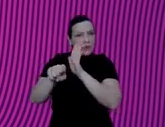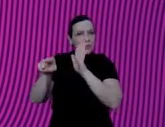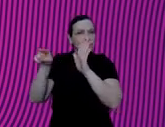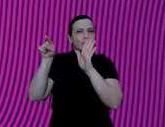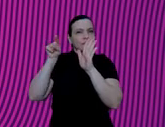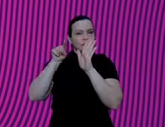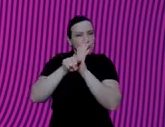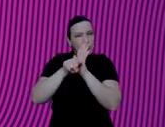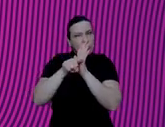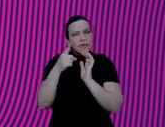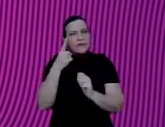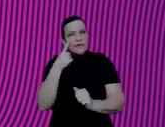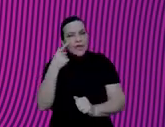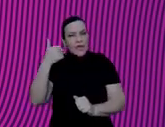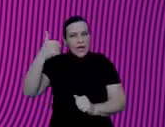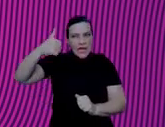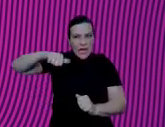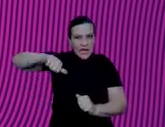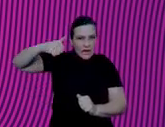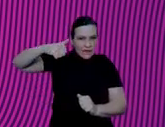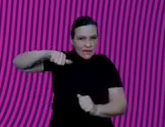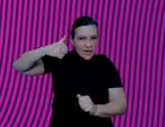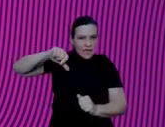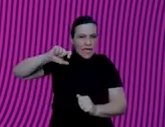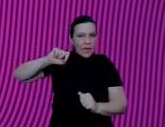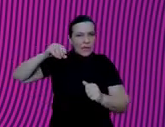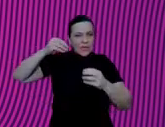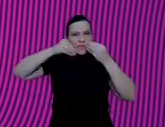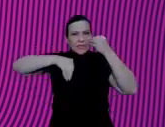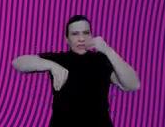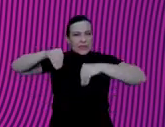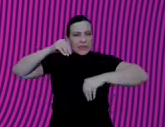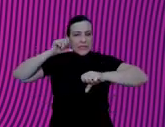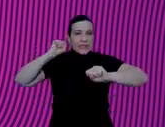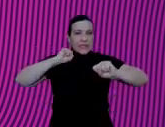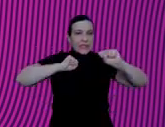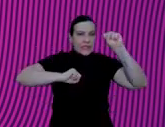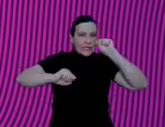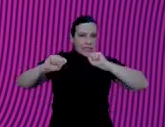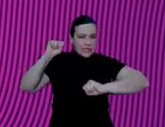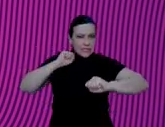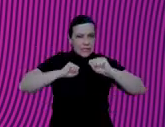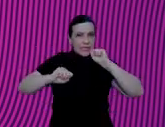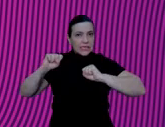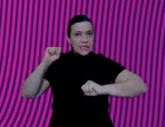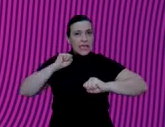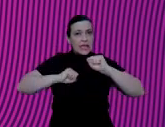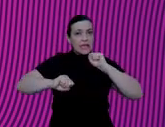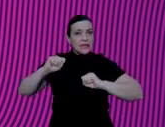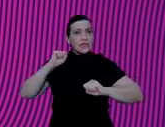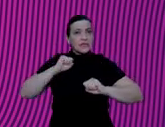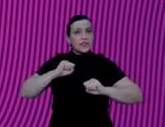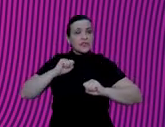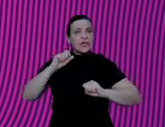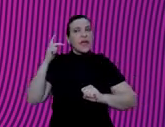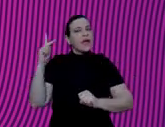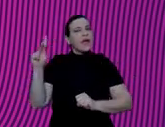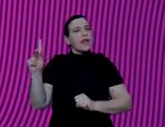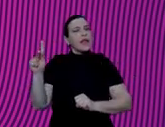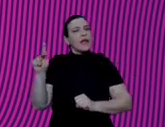ansiedade, o transtorno depressivo que ela tinha em associação. Ela parou e disse assim: